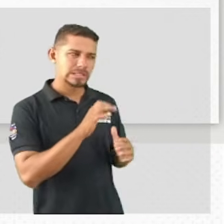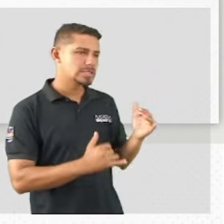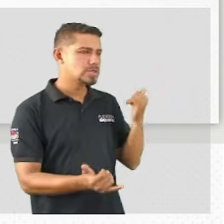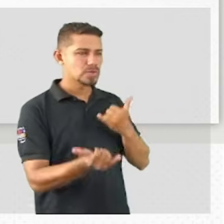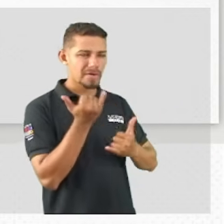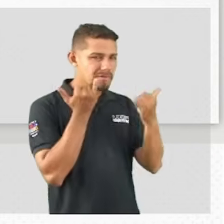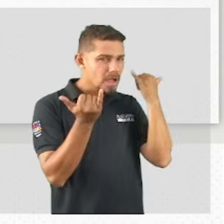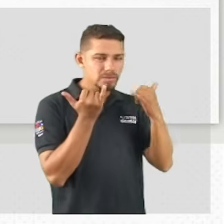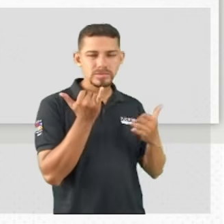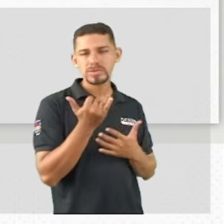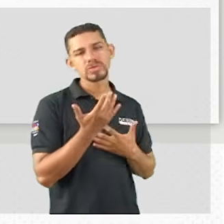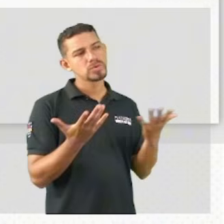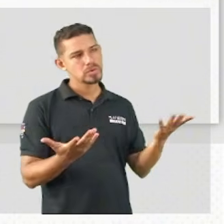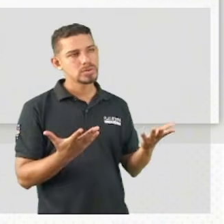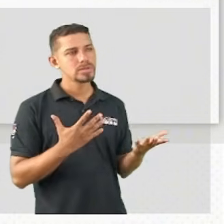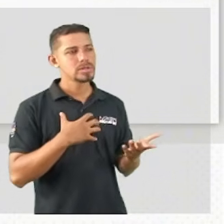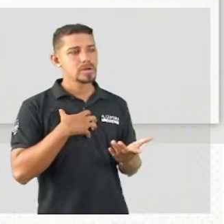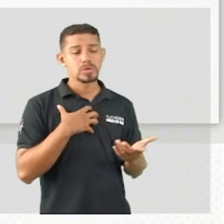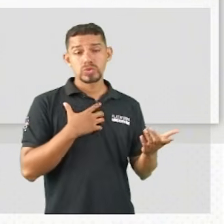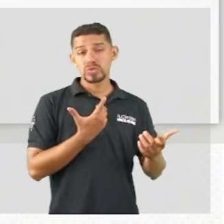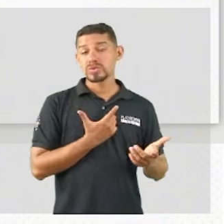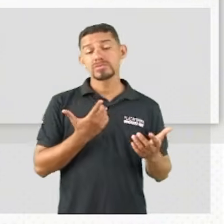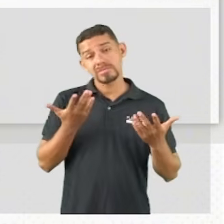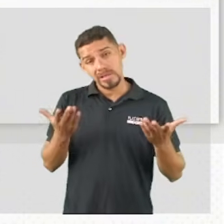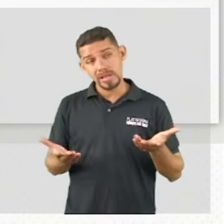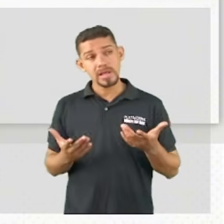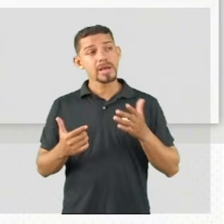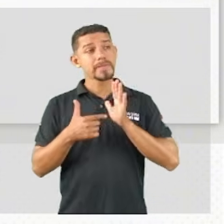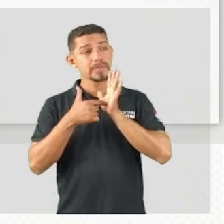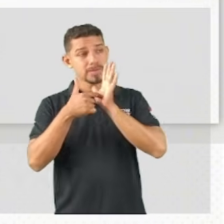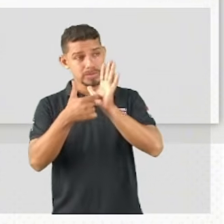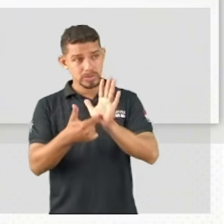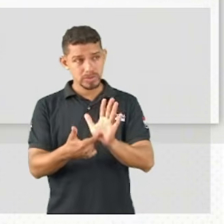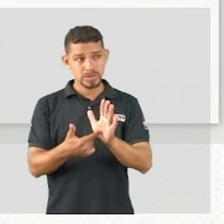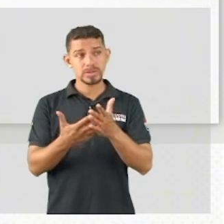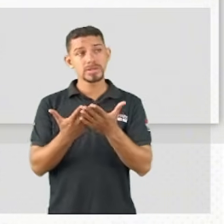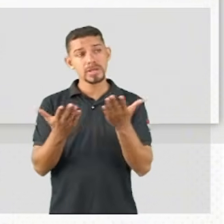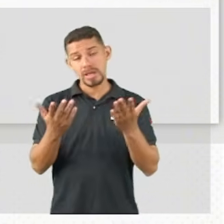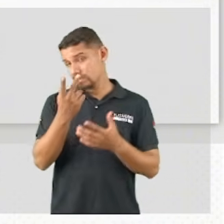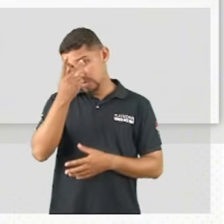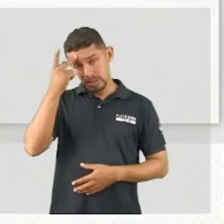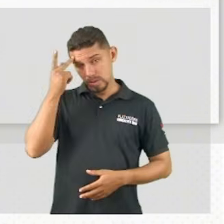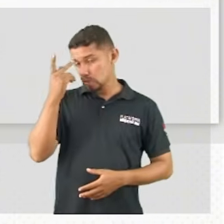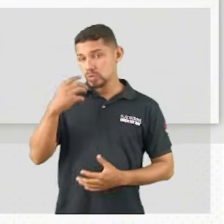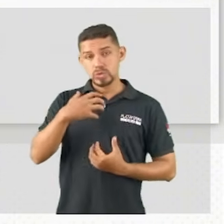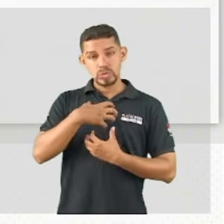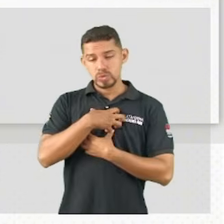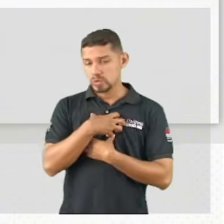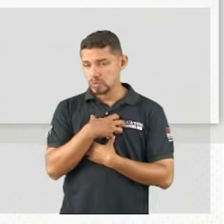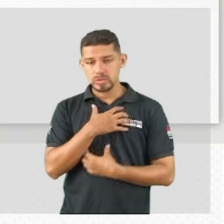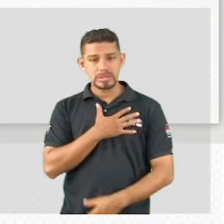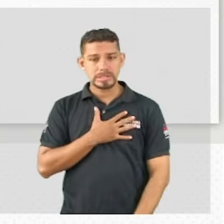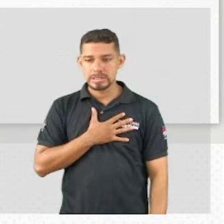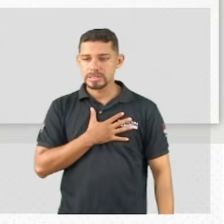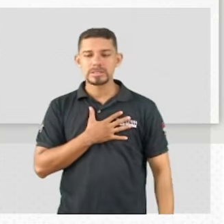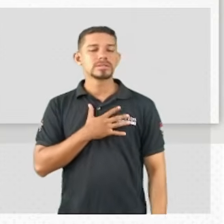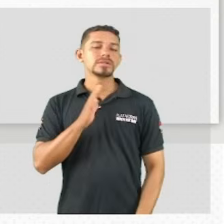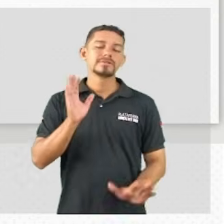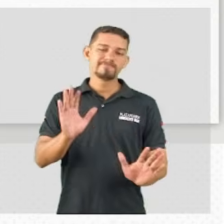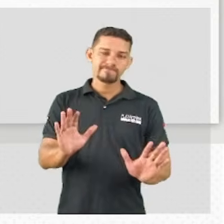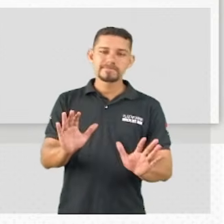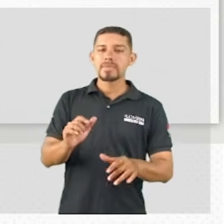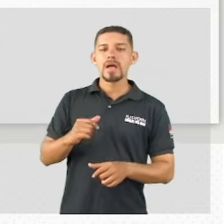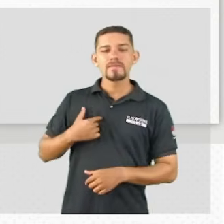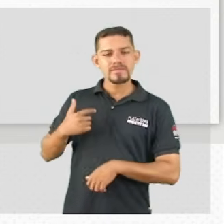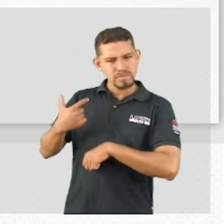algum argumento, contra-argumento que foi apresentado e que a pessoa não ficou satisfeita, ali é o momento que